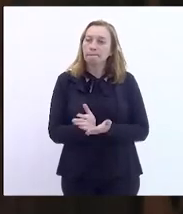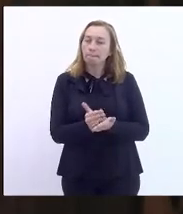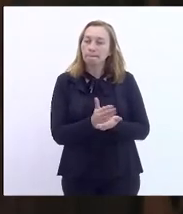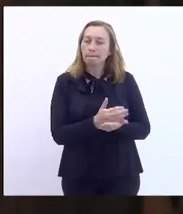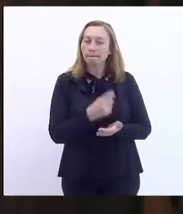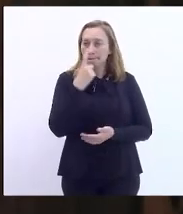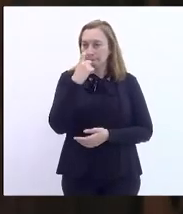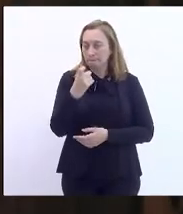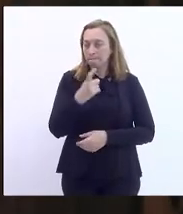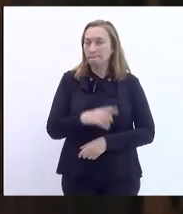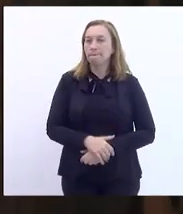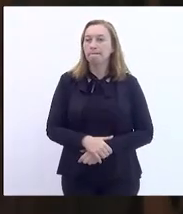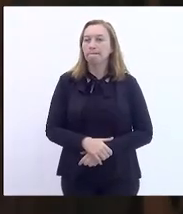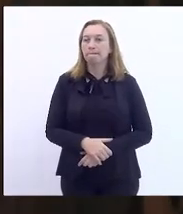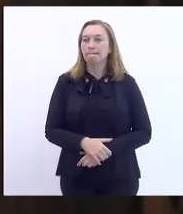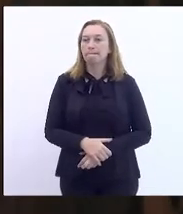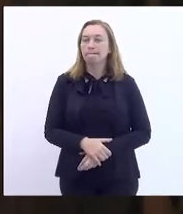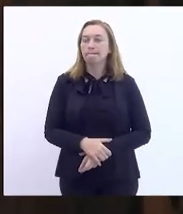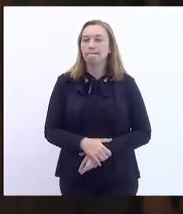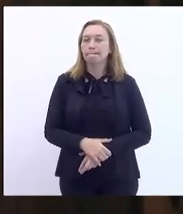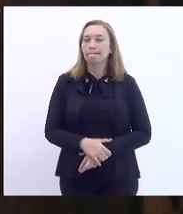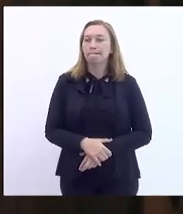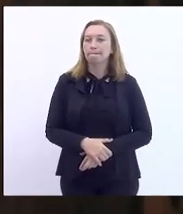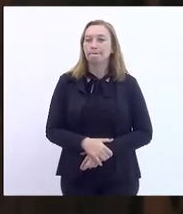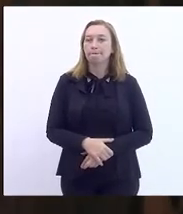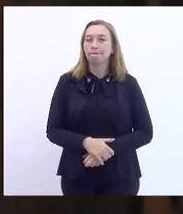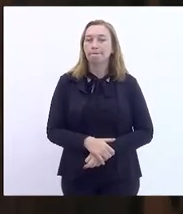de lixo e por